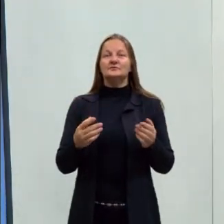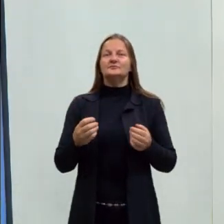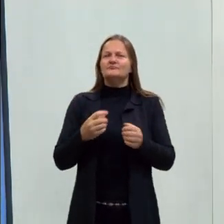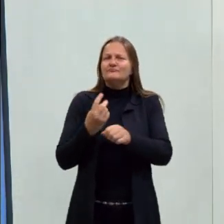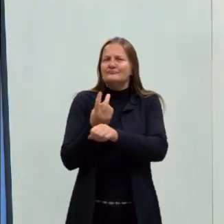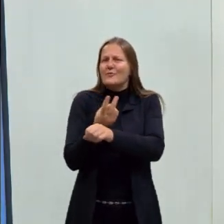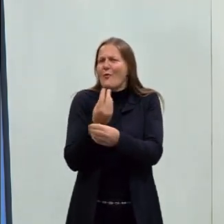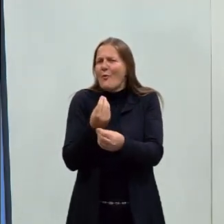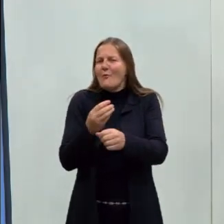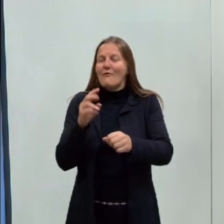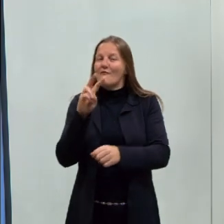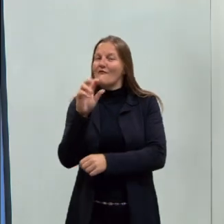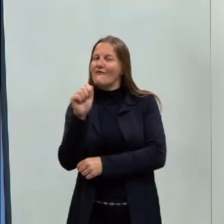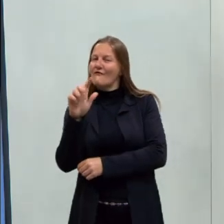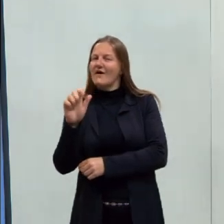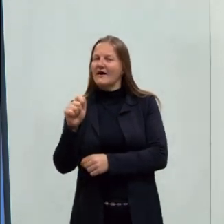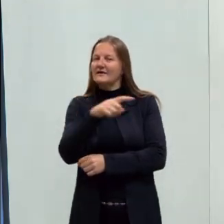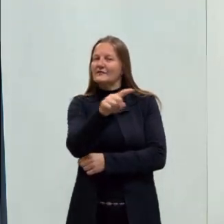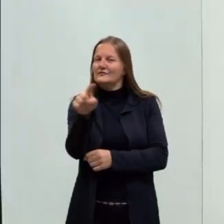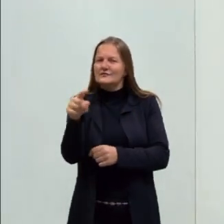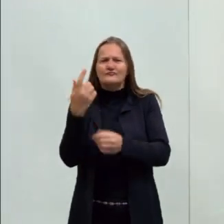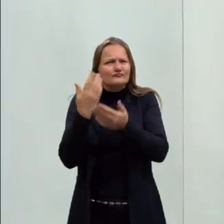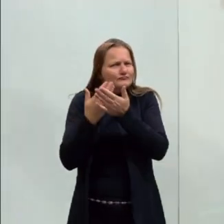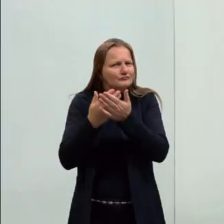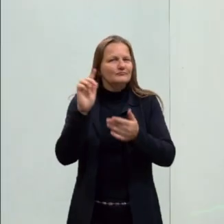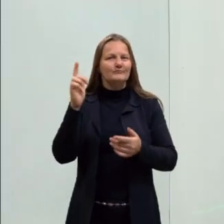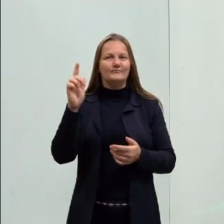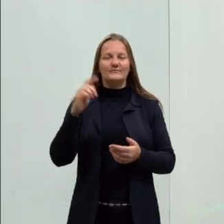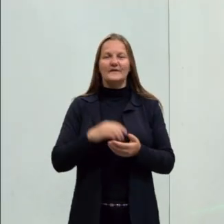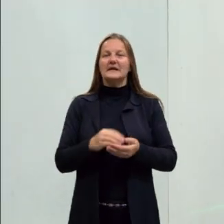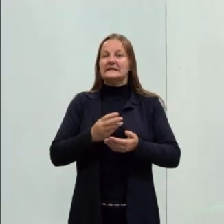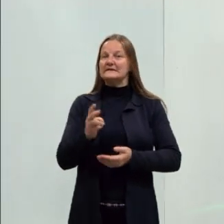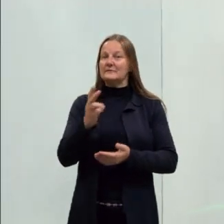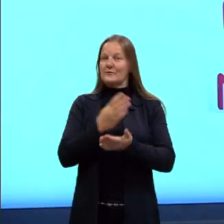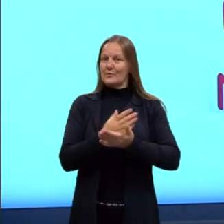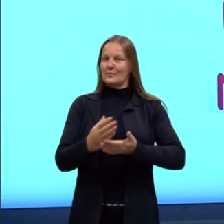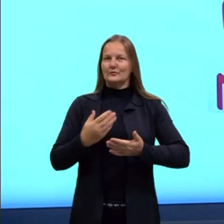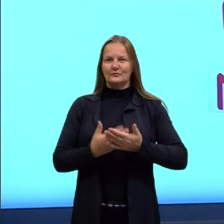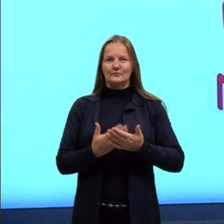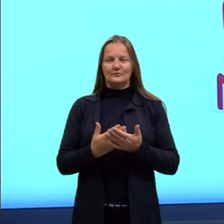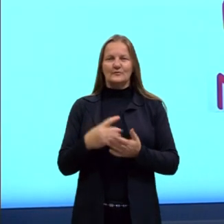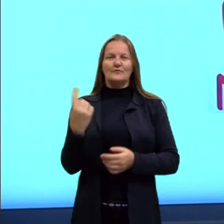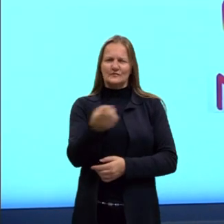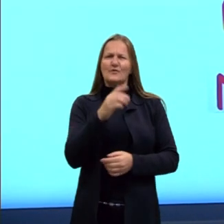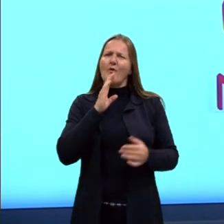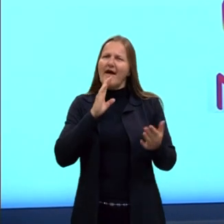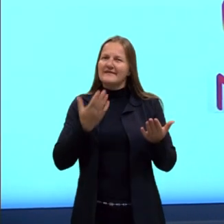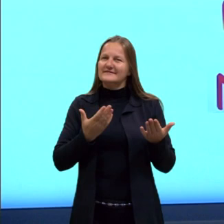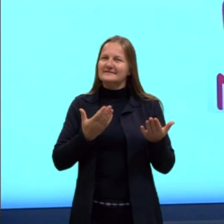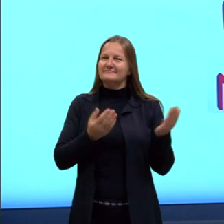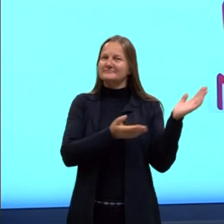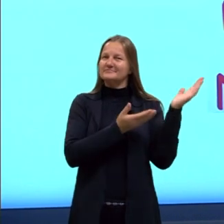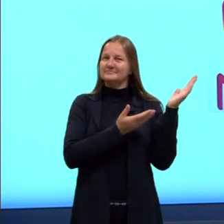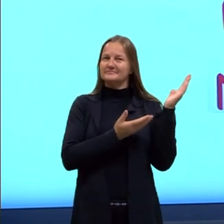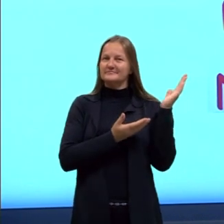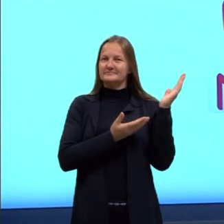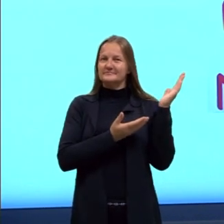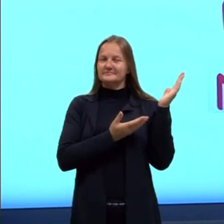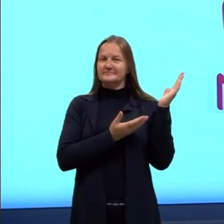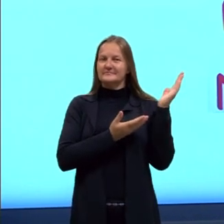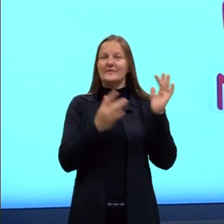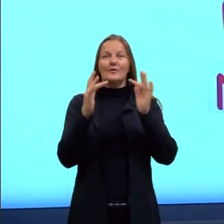em busca da tua vaga né estudando geografia todo início de aula você já conhecem né vocês já sabem eu deixo aqui